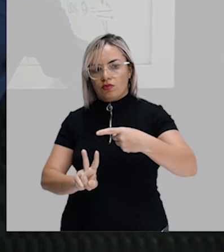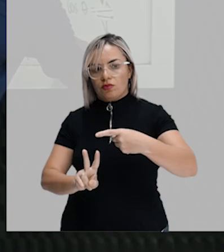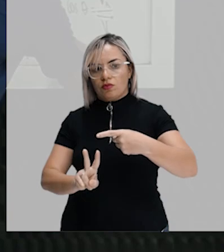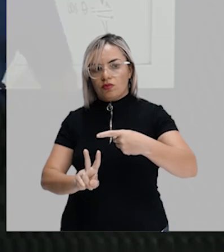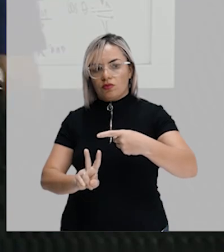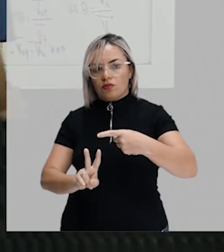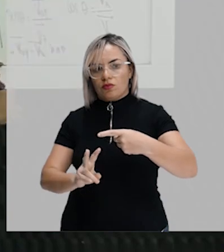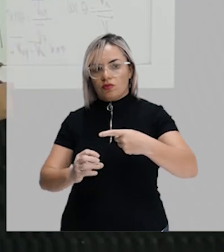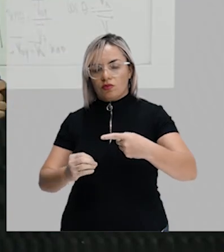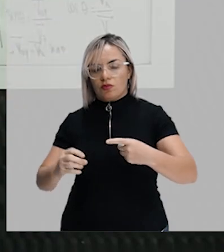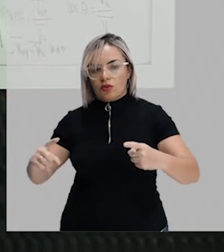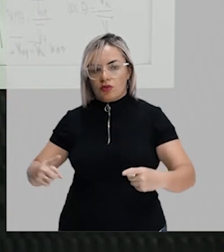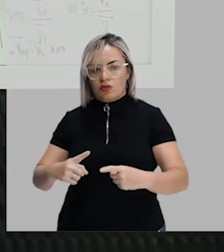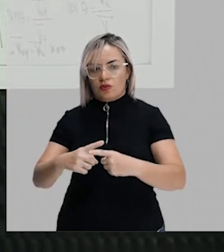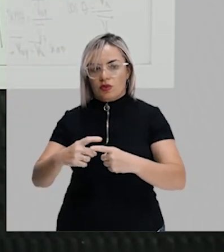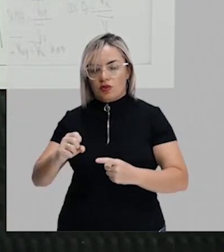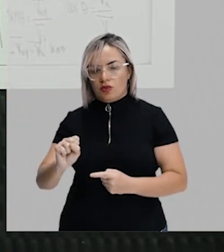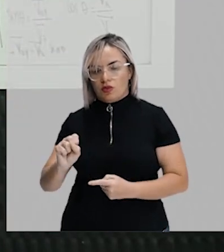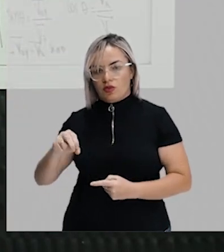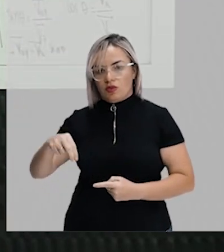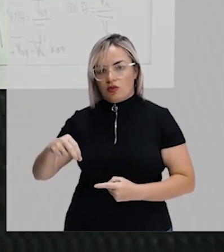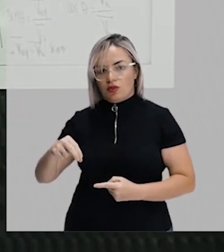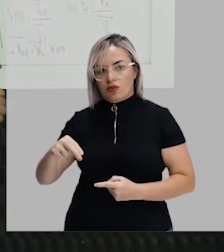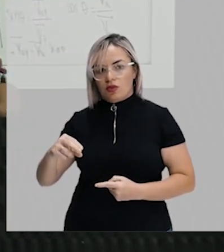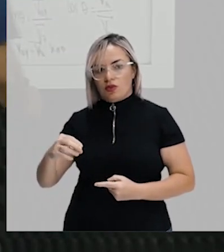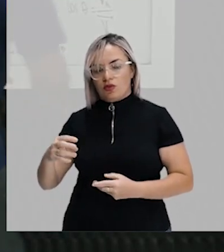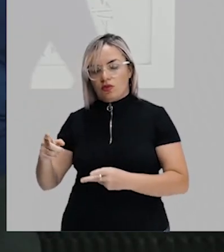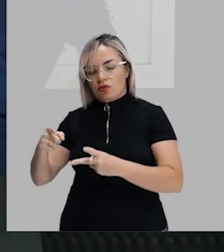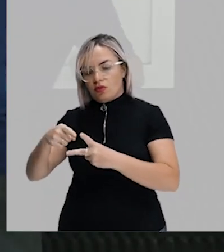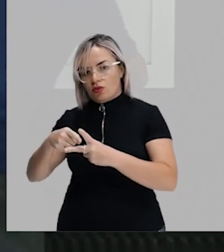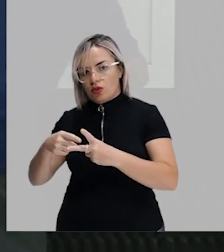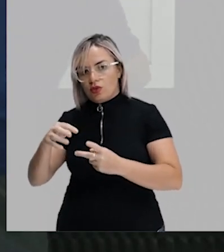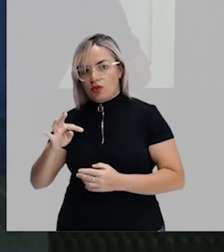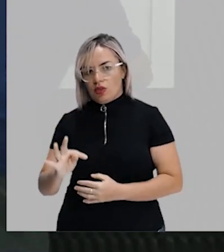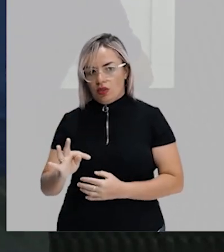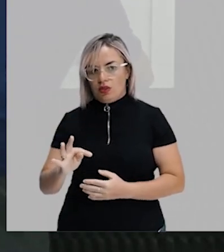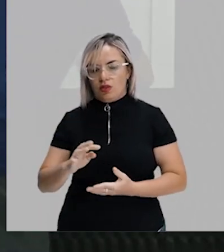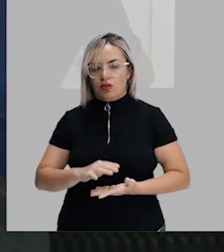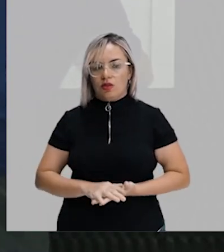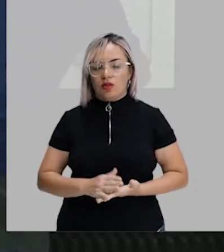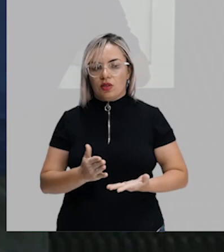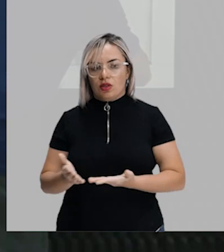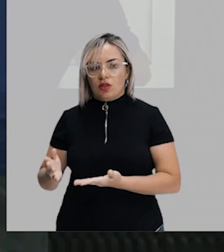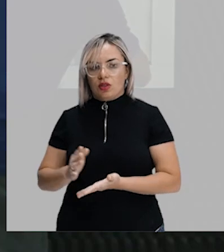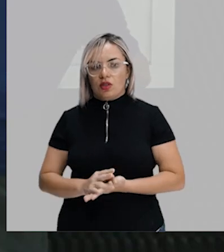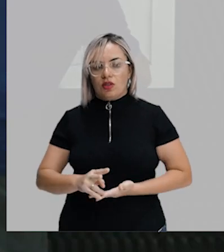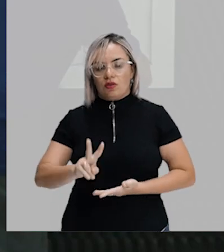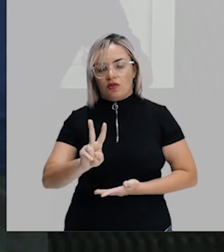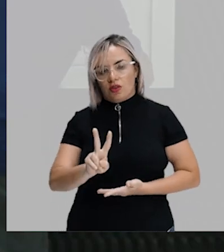vezes o seno θ. E que Vx